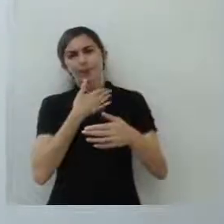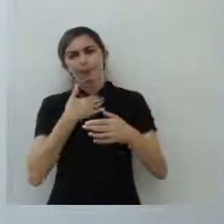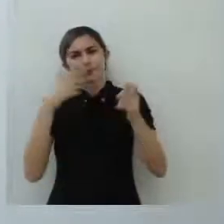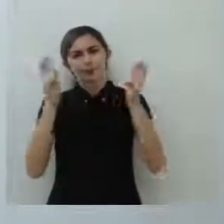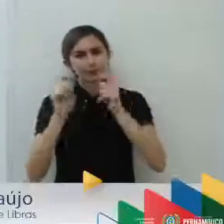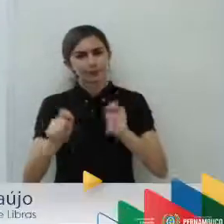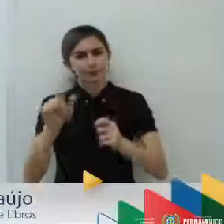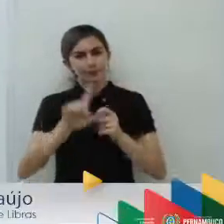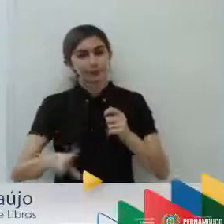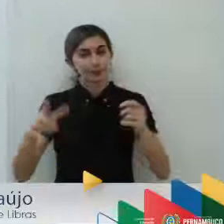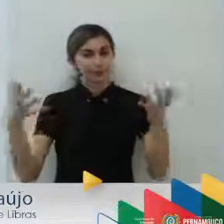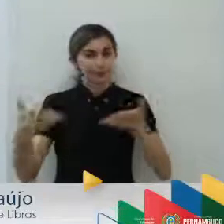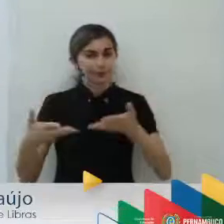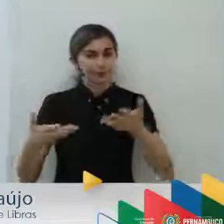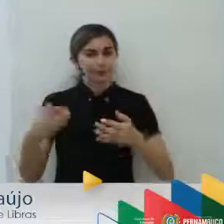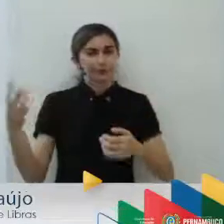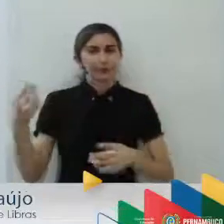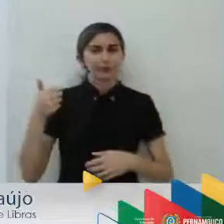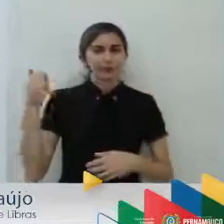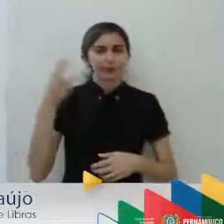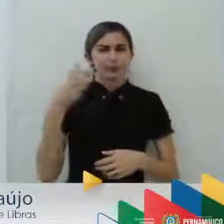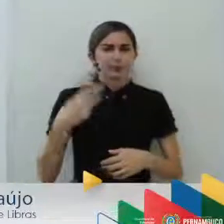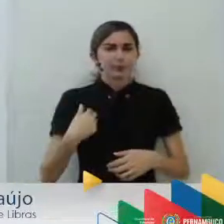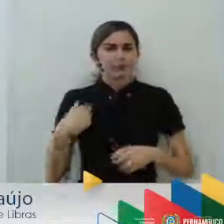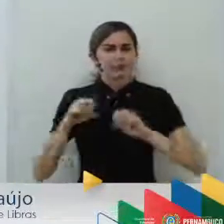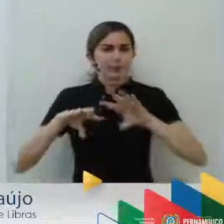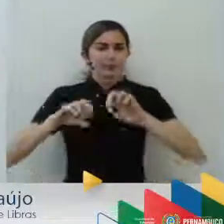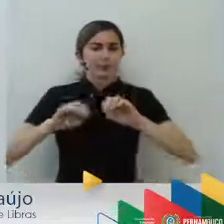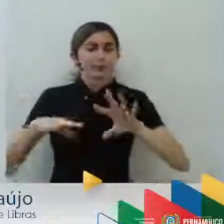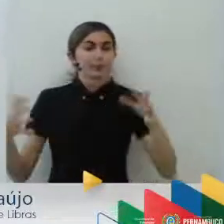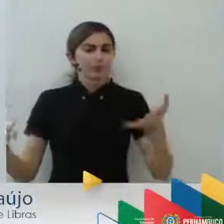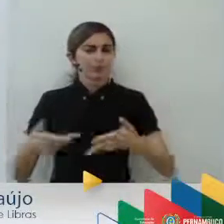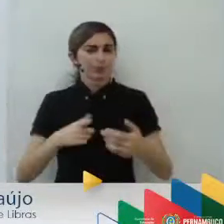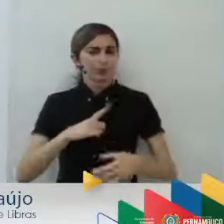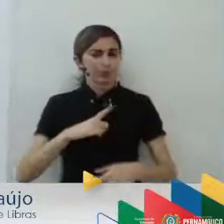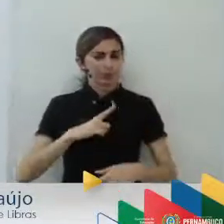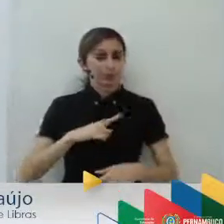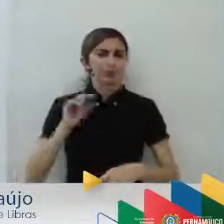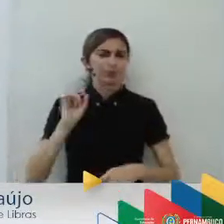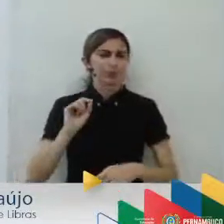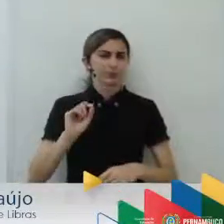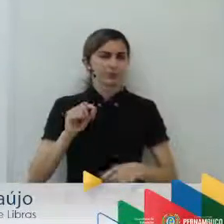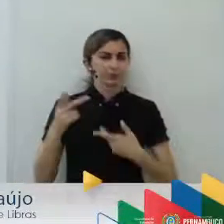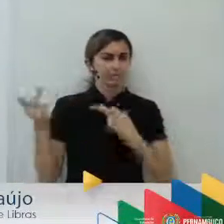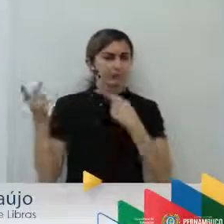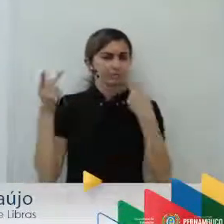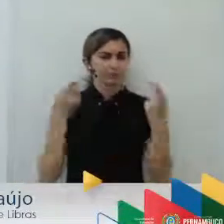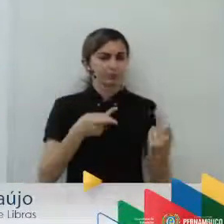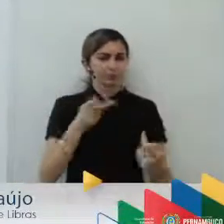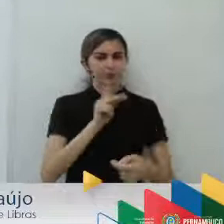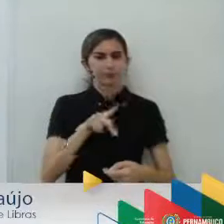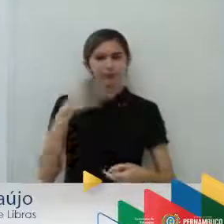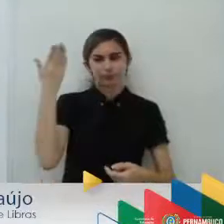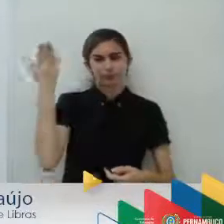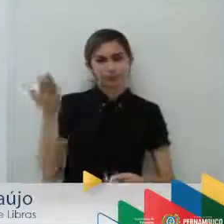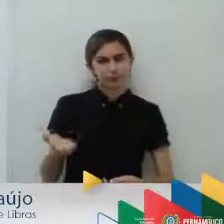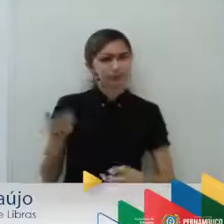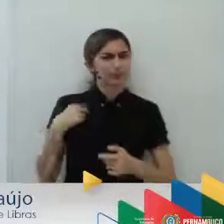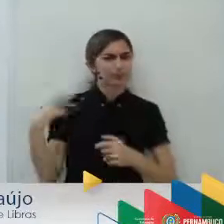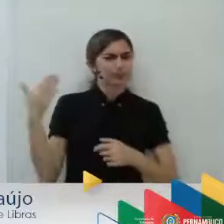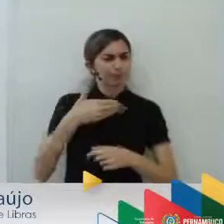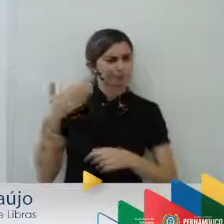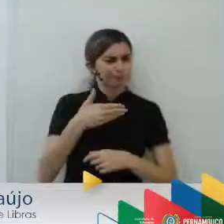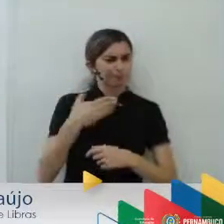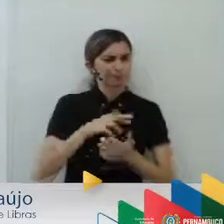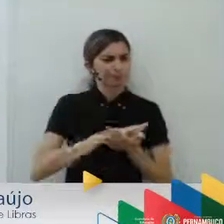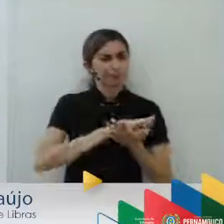Literário. Hoje estamos na 30ª aula e temos também o quê? A visita desse professor que já veio aqui tantas